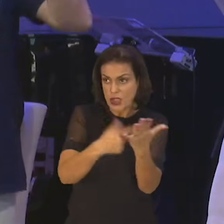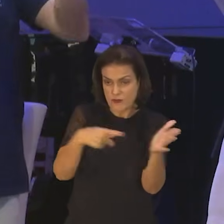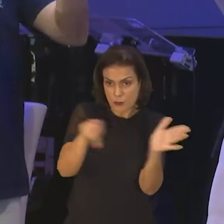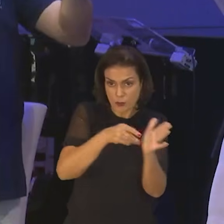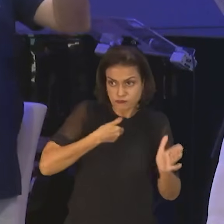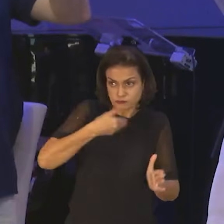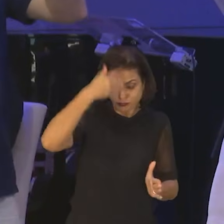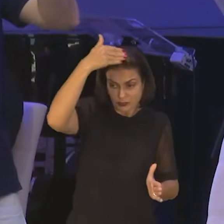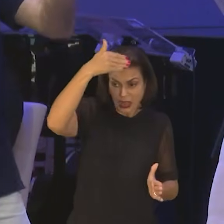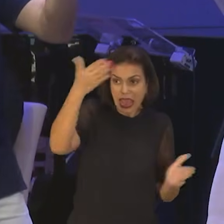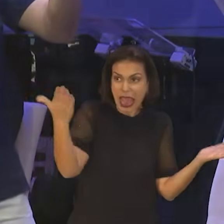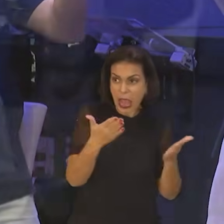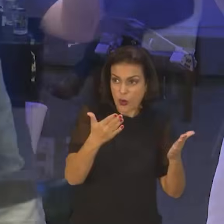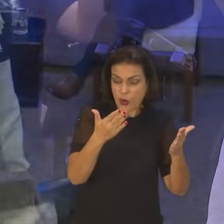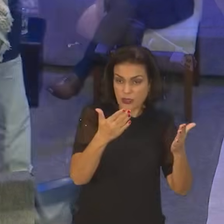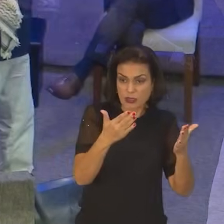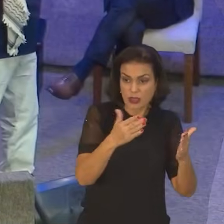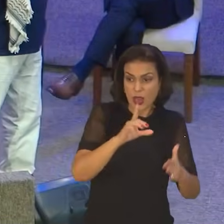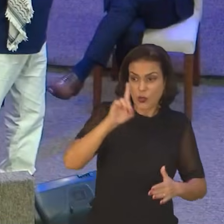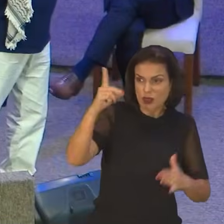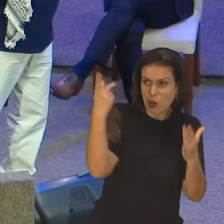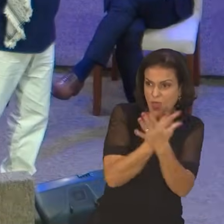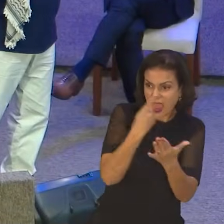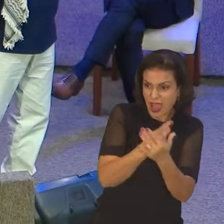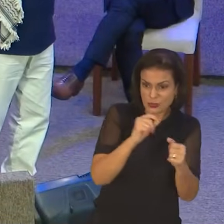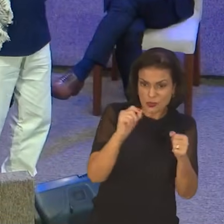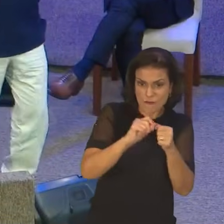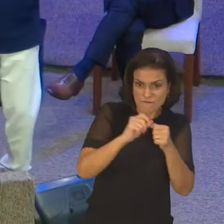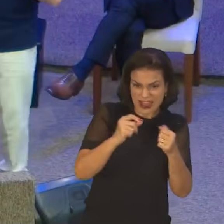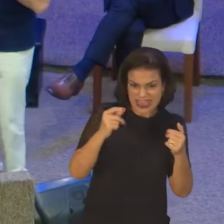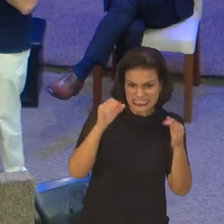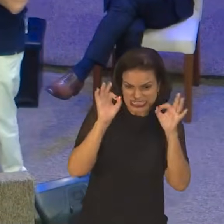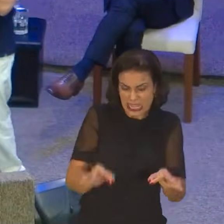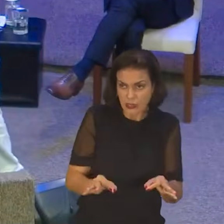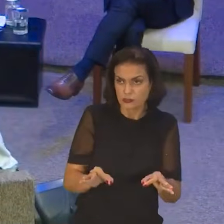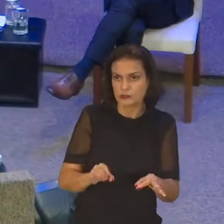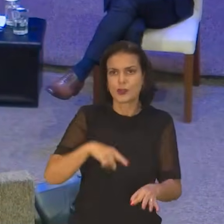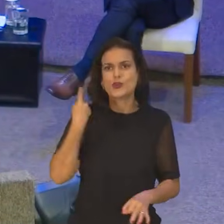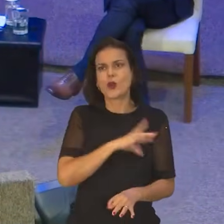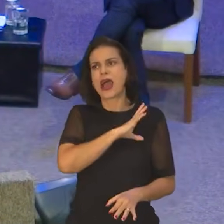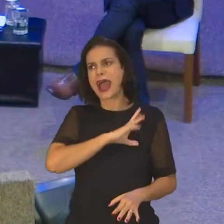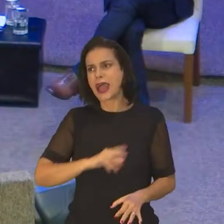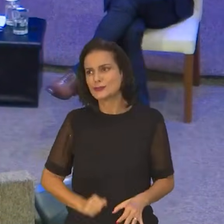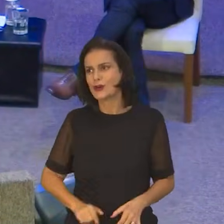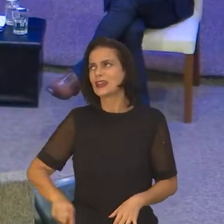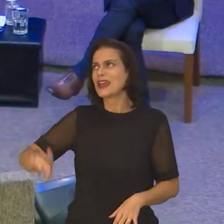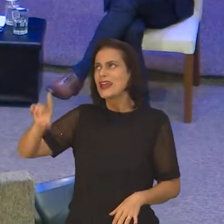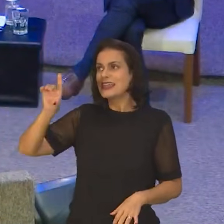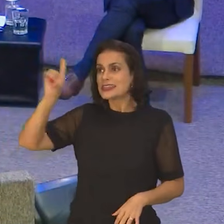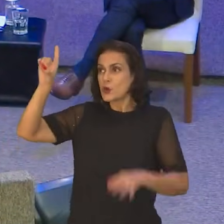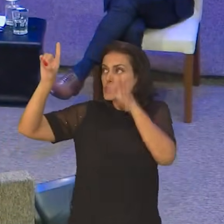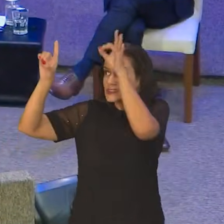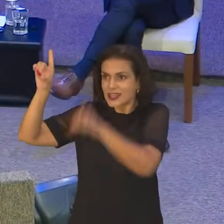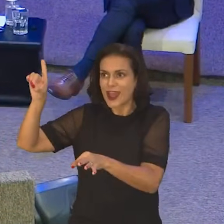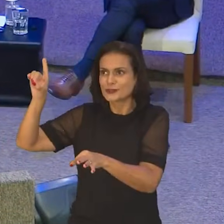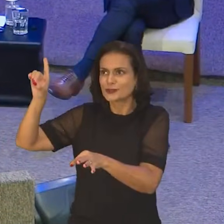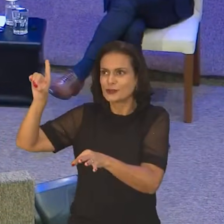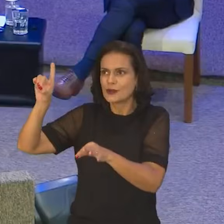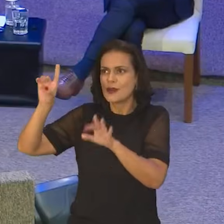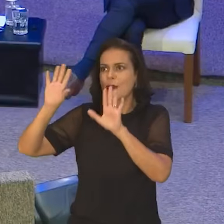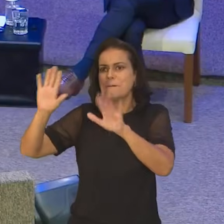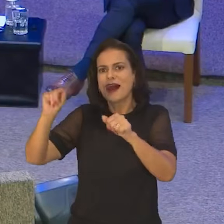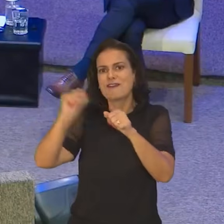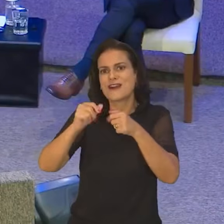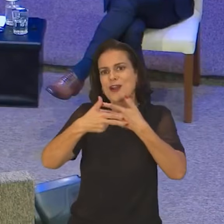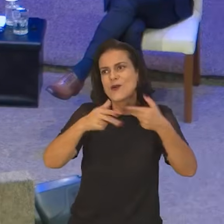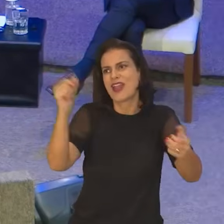muçulmano adora um Deus errado e faz a coisa certa. Nós adoramos um Deus certo, fazemos as coisas erradas. É simplesmente